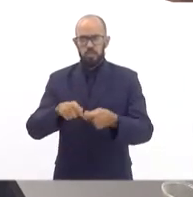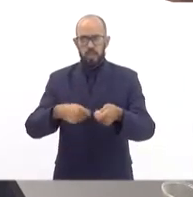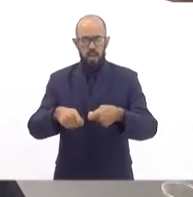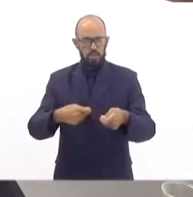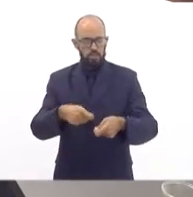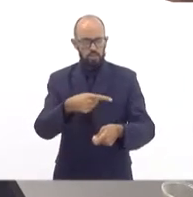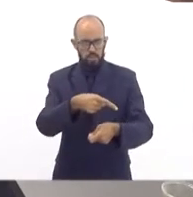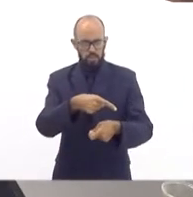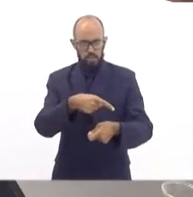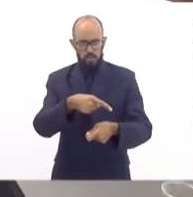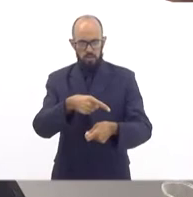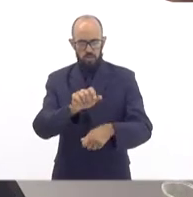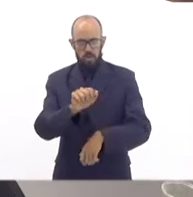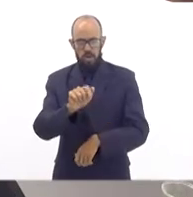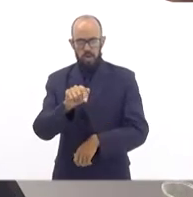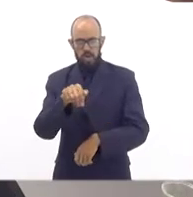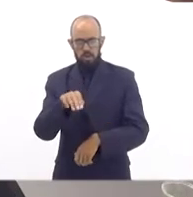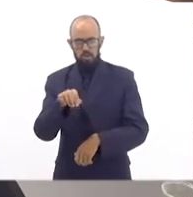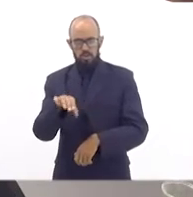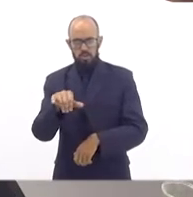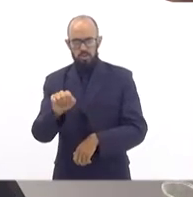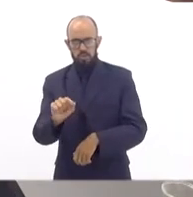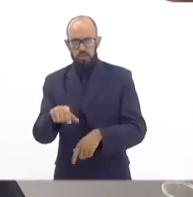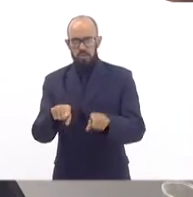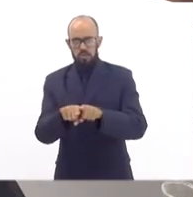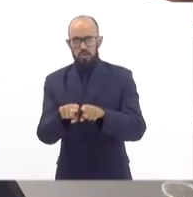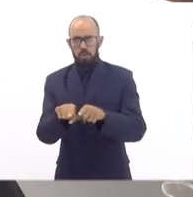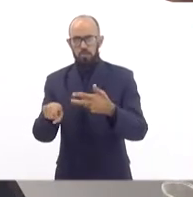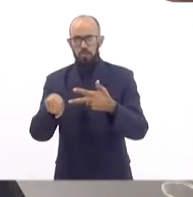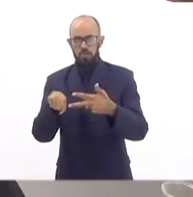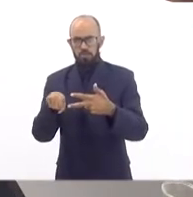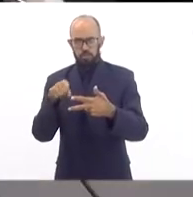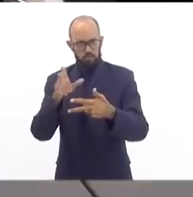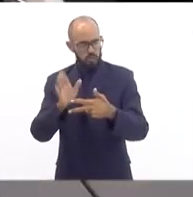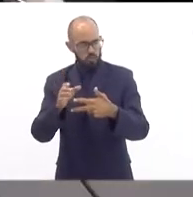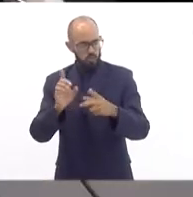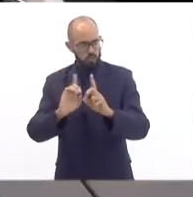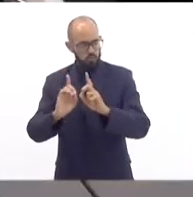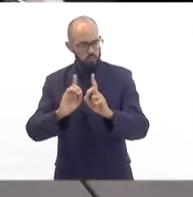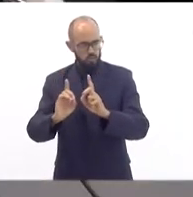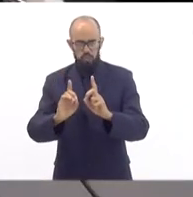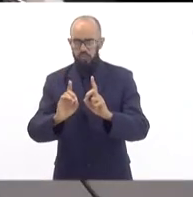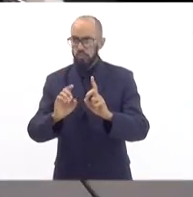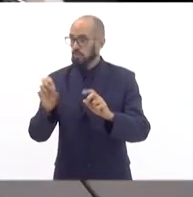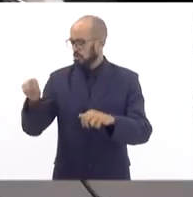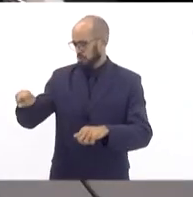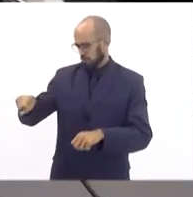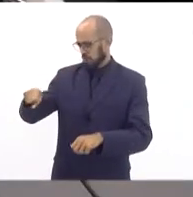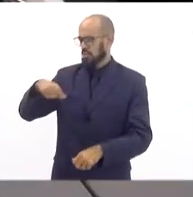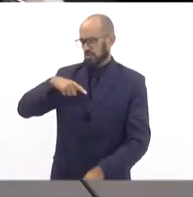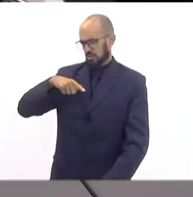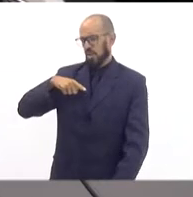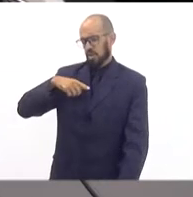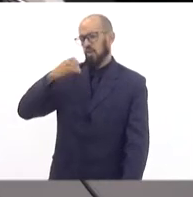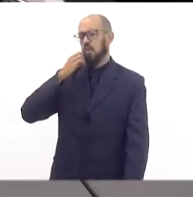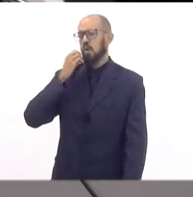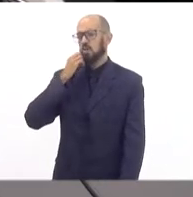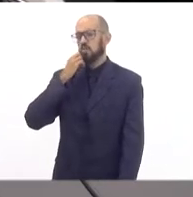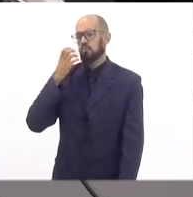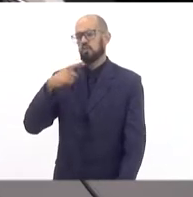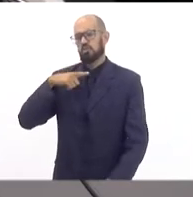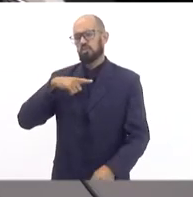concessionária, a agência e o executivo? Tem uma interação óbvia entre os órgãos de